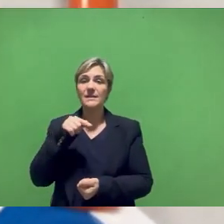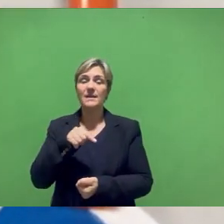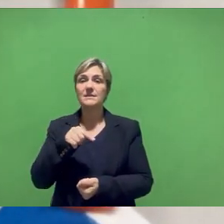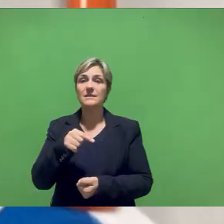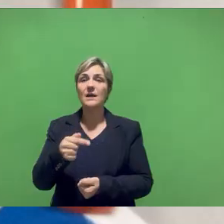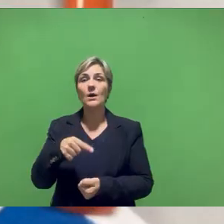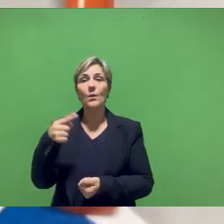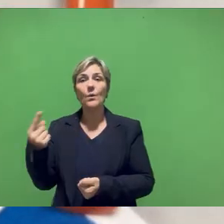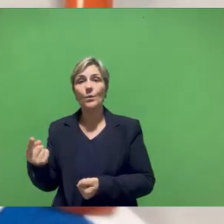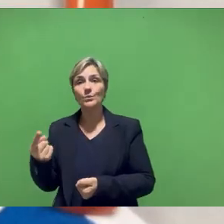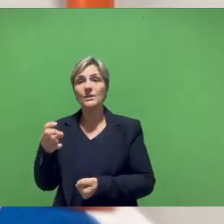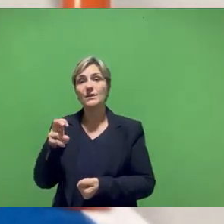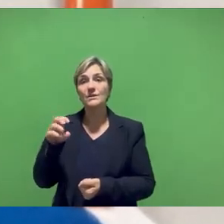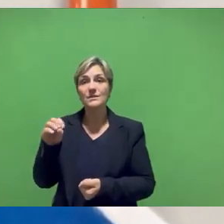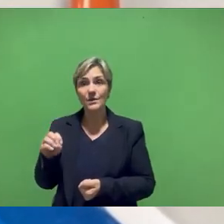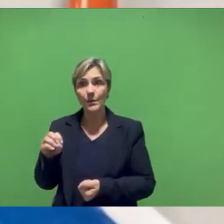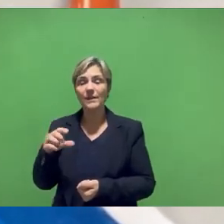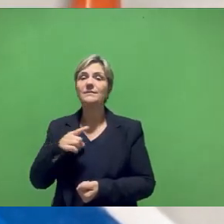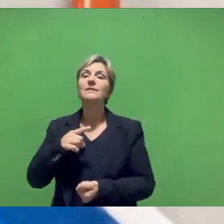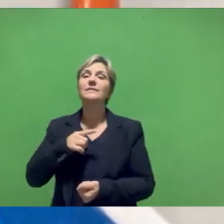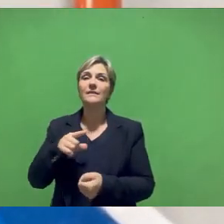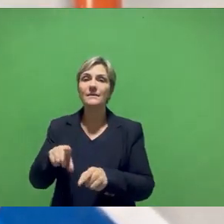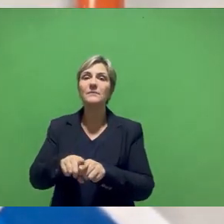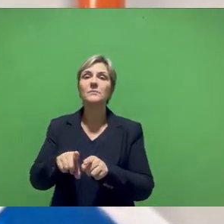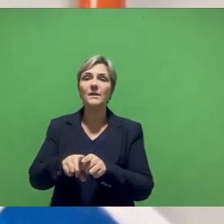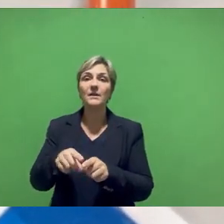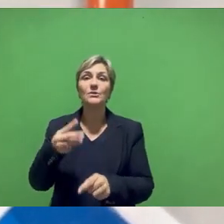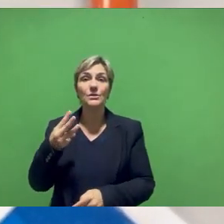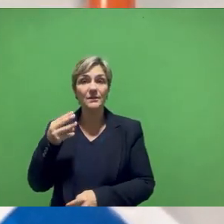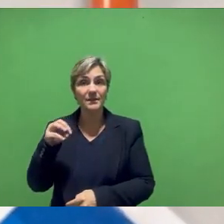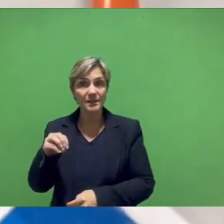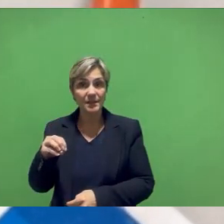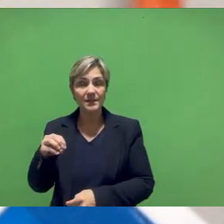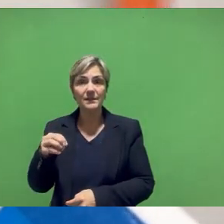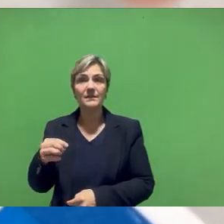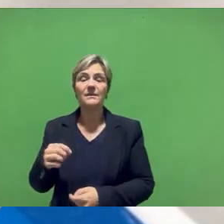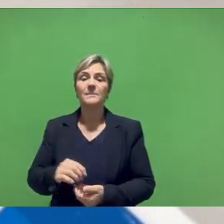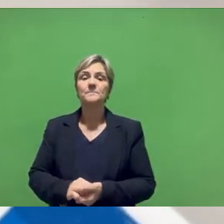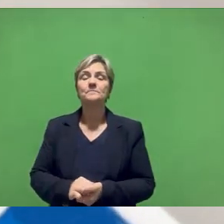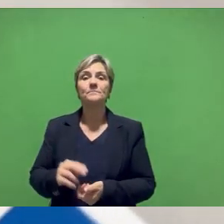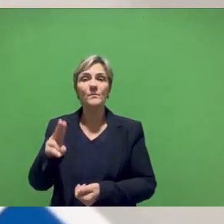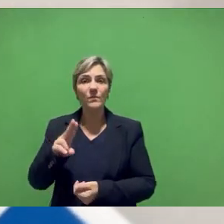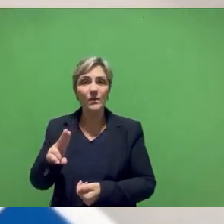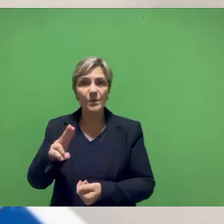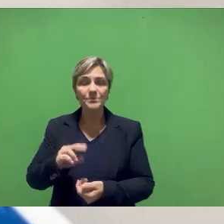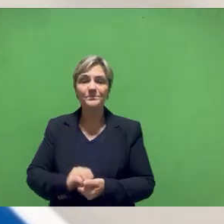de 50 unidades e existe a de 30 unidades, tá?